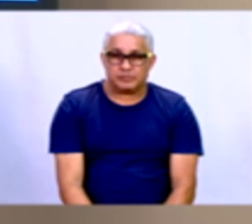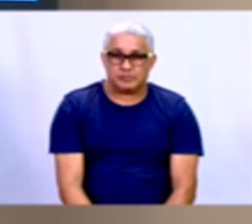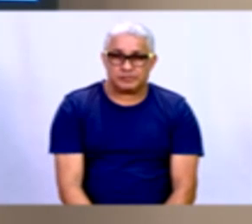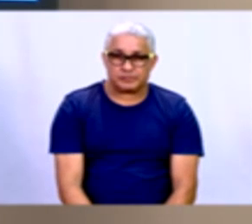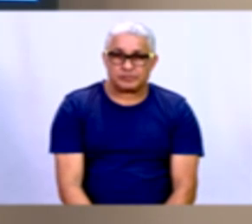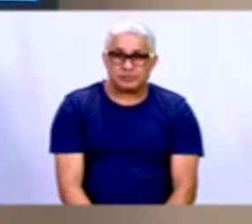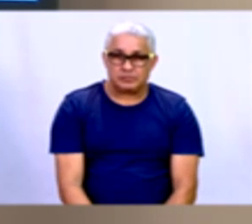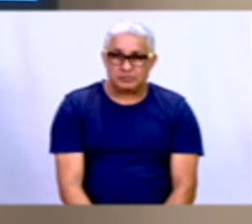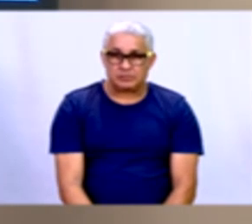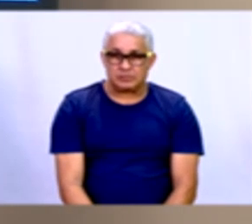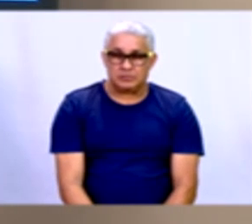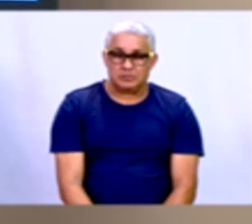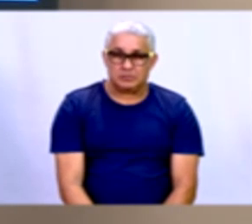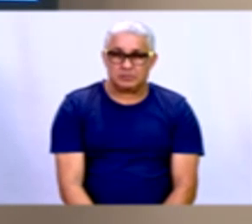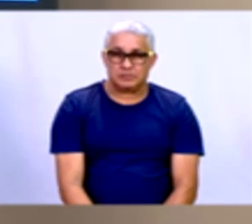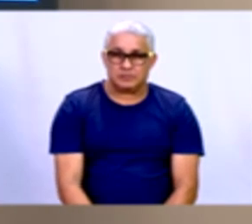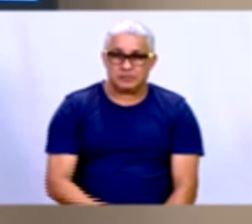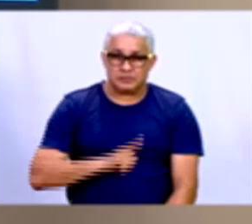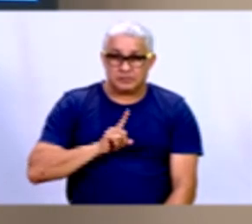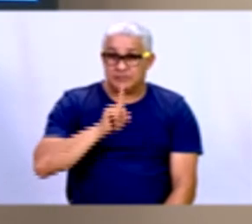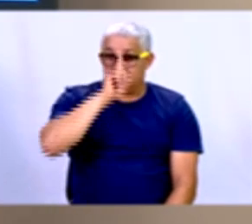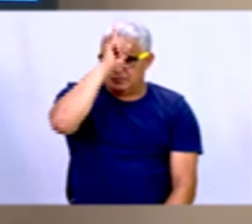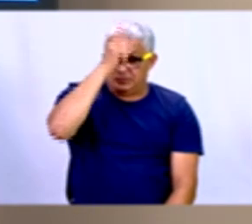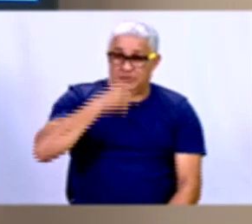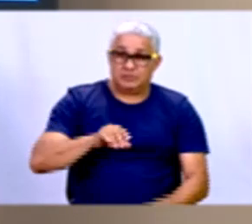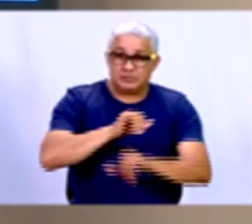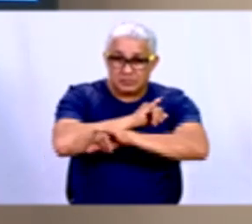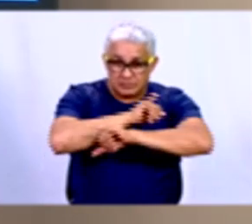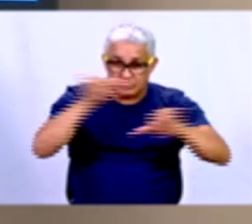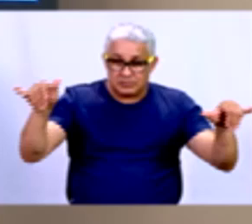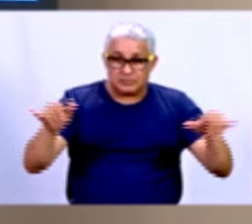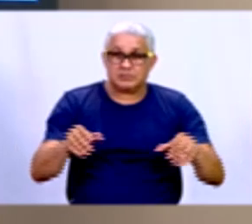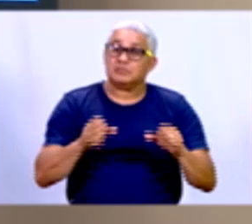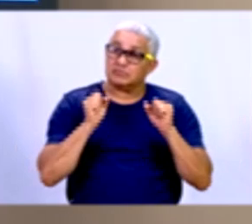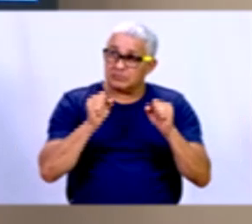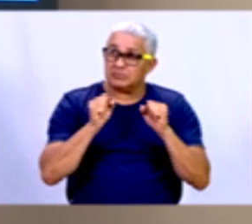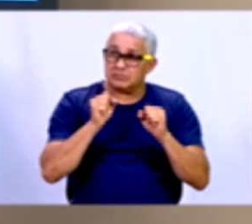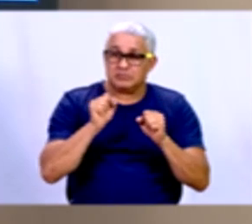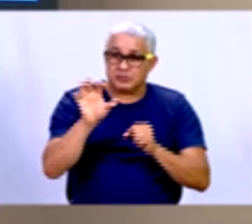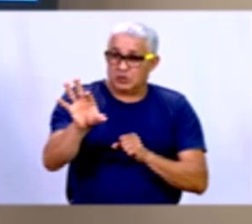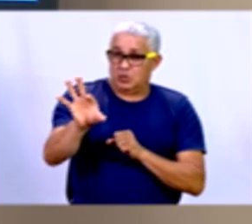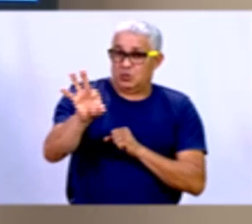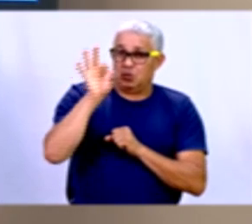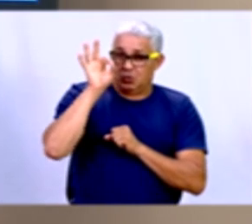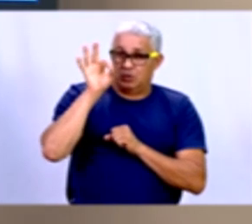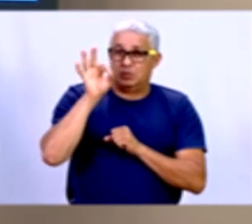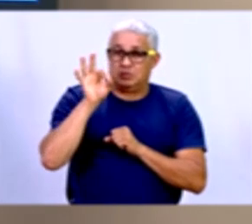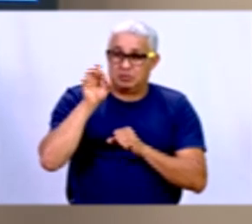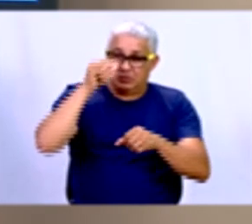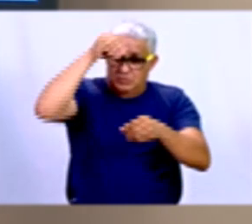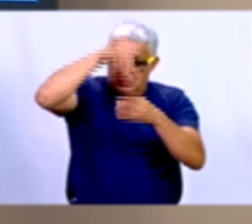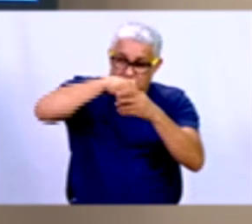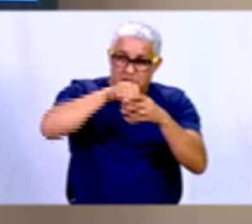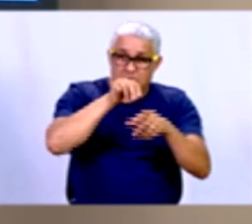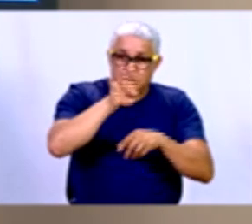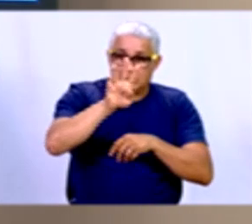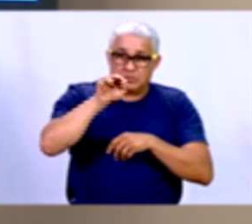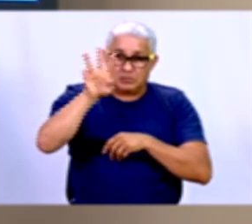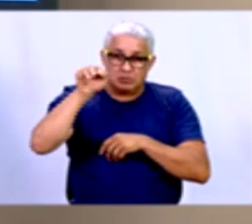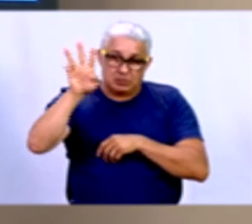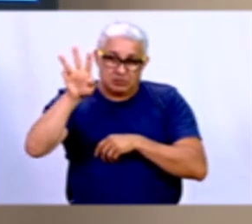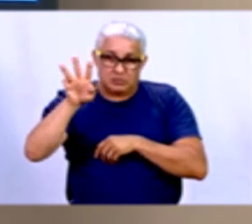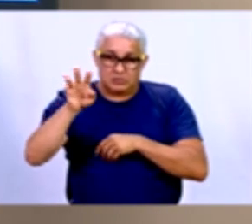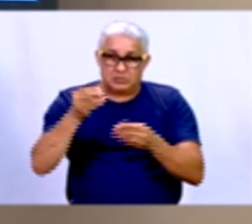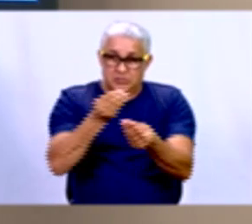essas ideias que eu estou dando para vocês, de repente, já podem ser destacadas dentro desses sites que estão